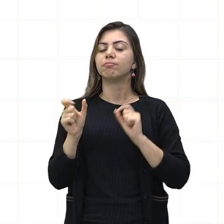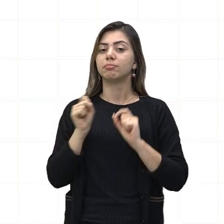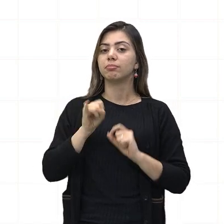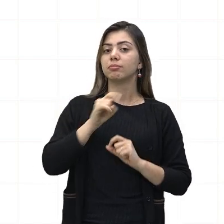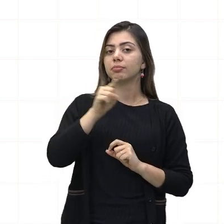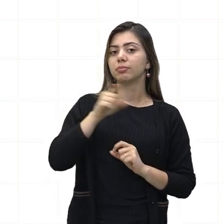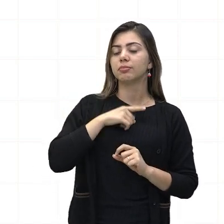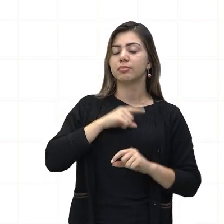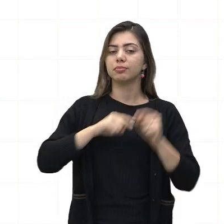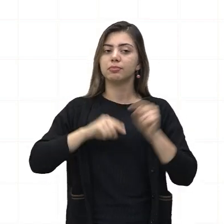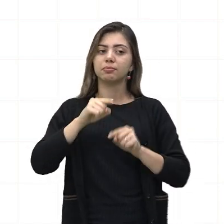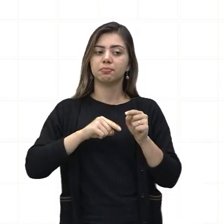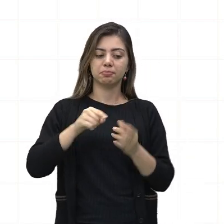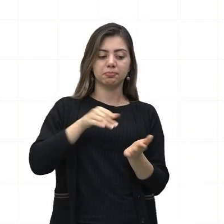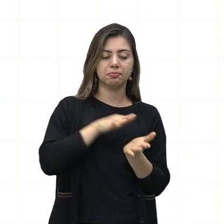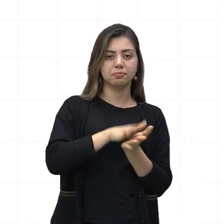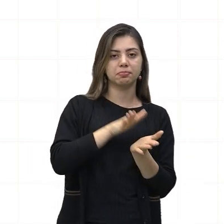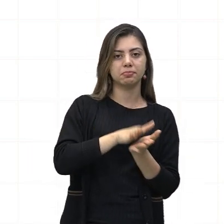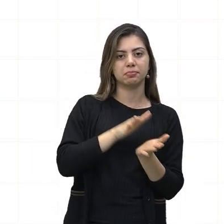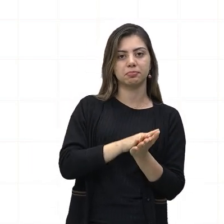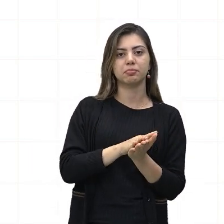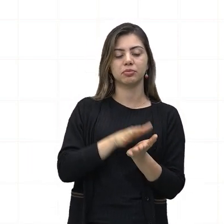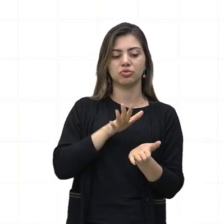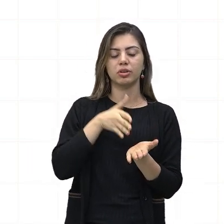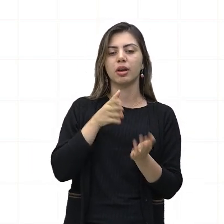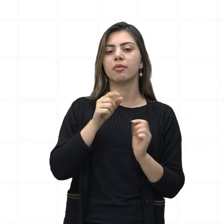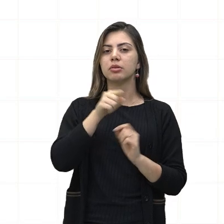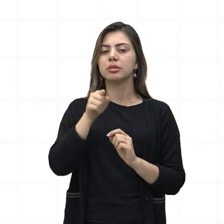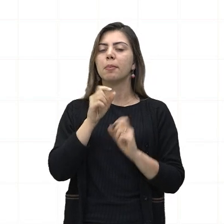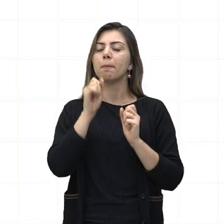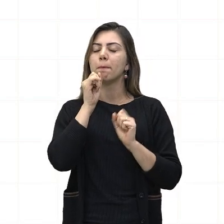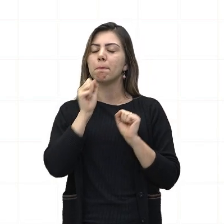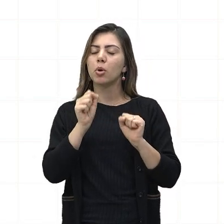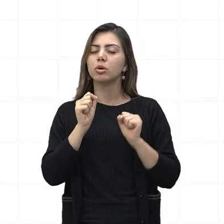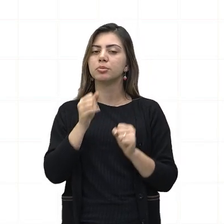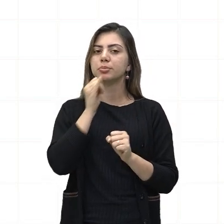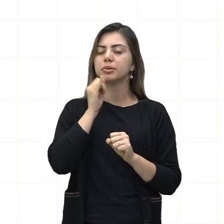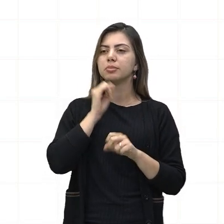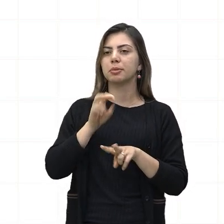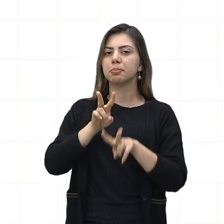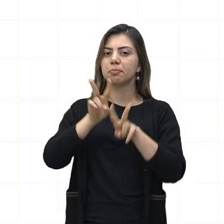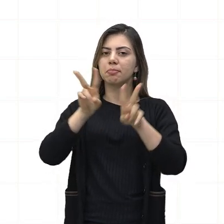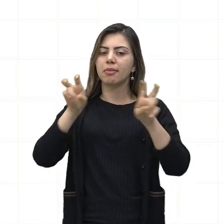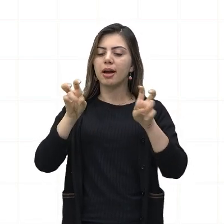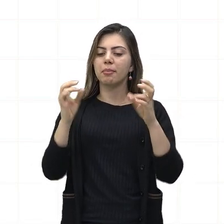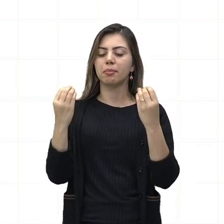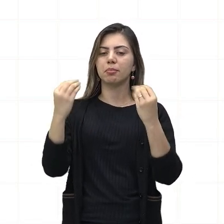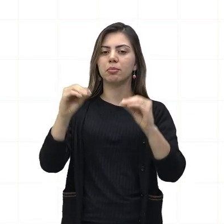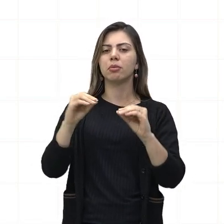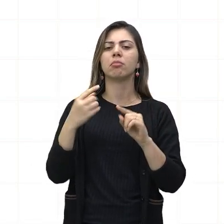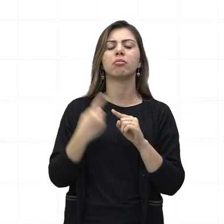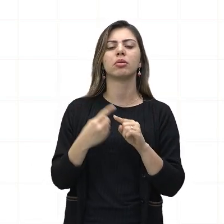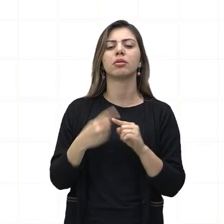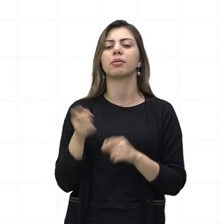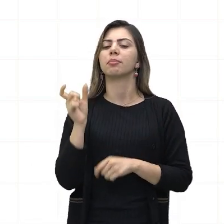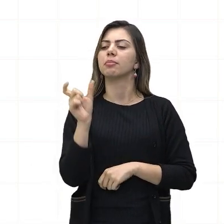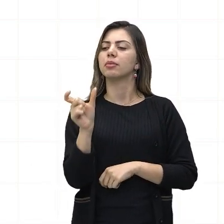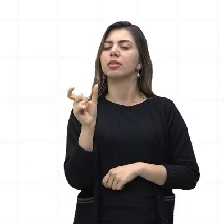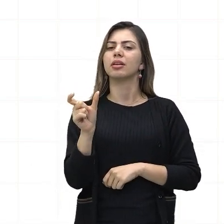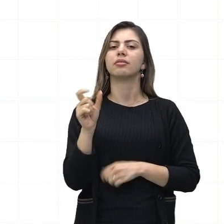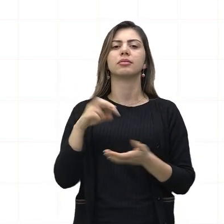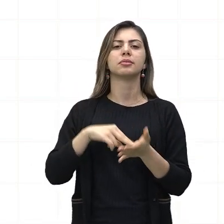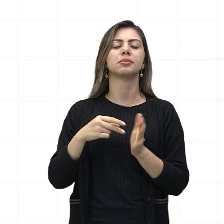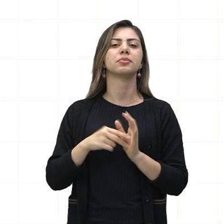com o material impresso nas mãos, você pode até colocar uma aspas ali nesse termo civilizatório. Porque o que é civilização?